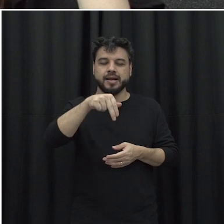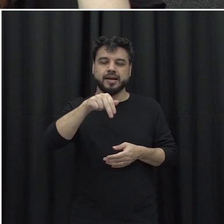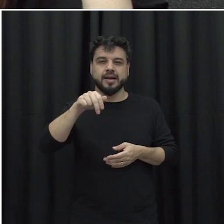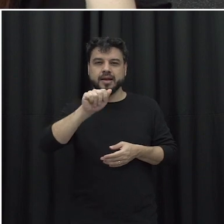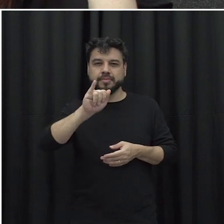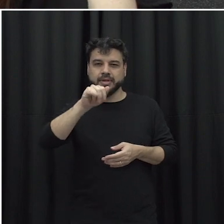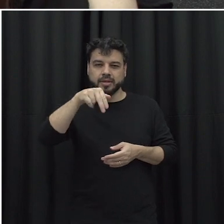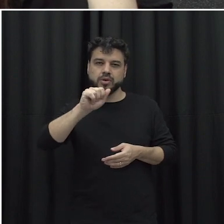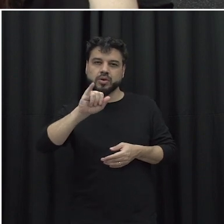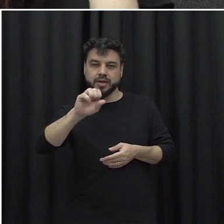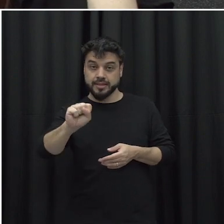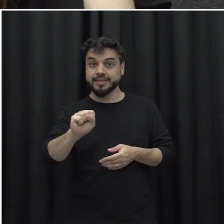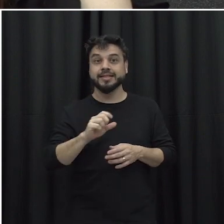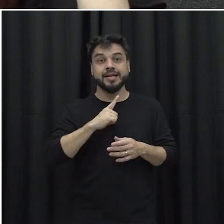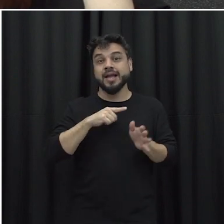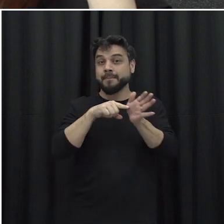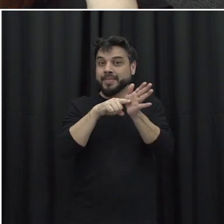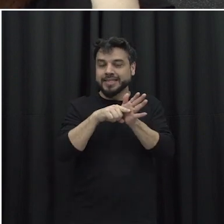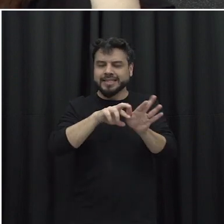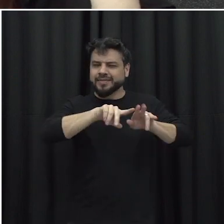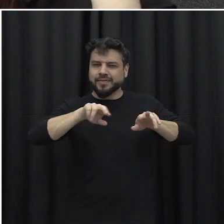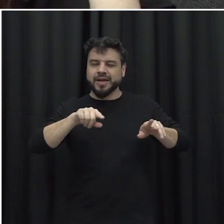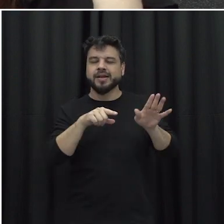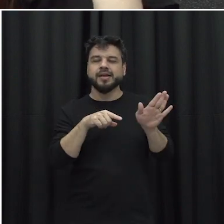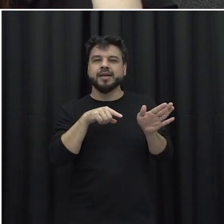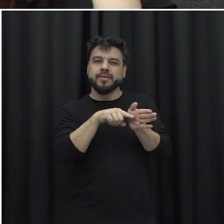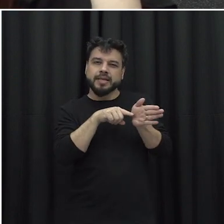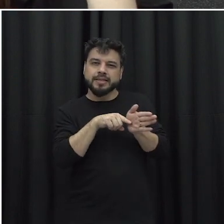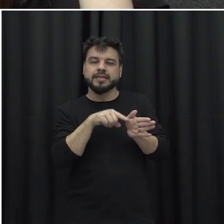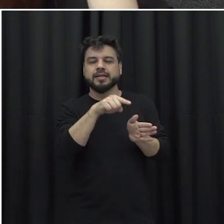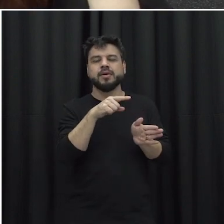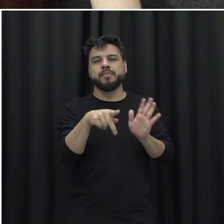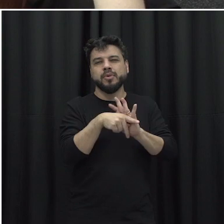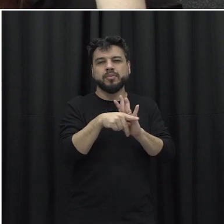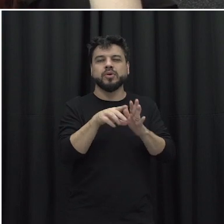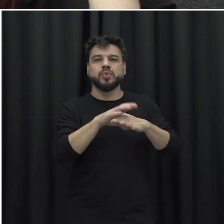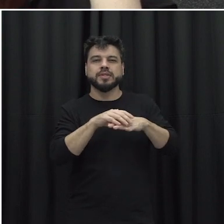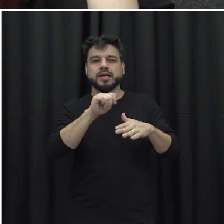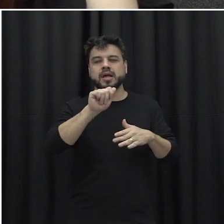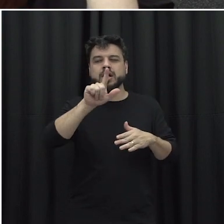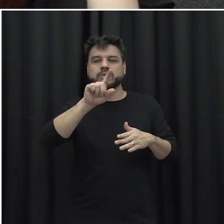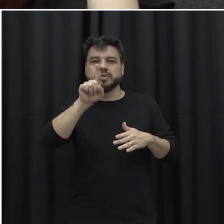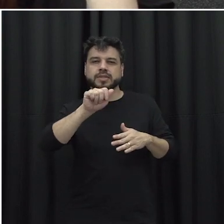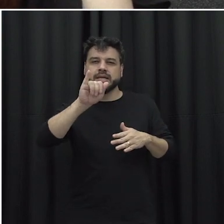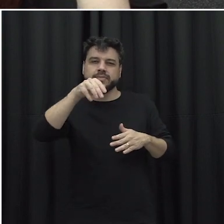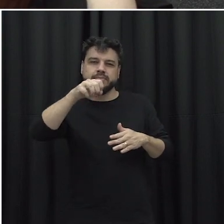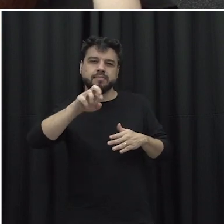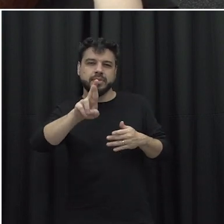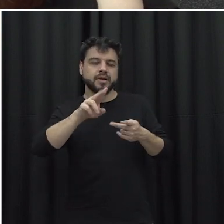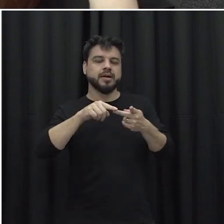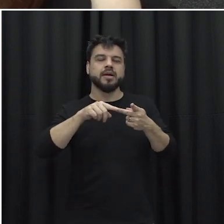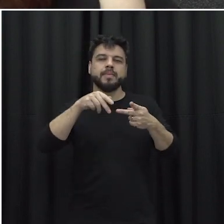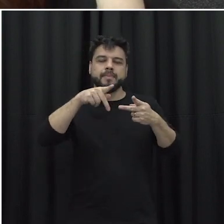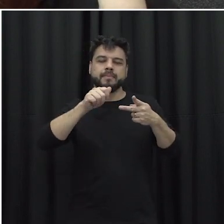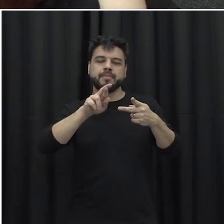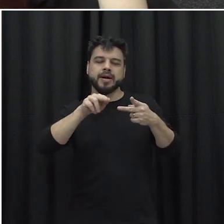canabinoides, e também onde eu comecei, né, nas pesquisas aí com a doença de Alzheimer, doença de Parkinson, enfim. E hoje